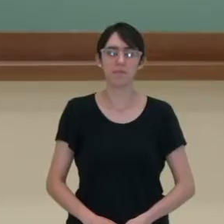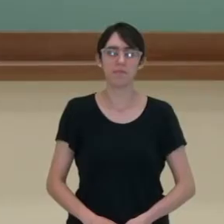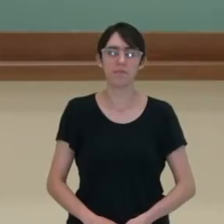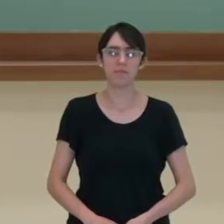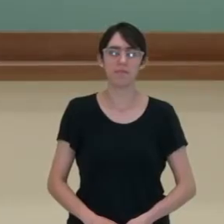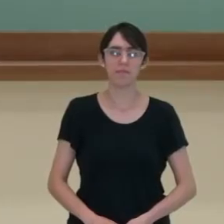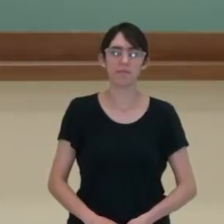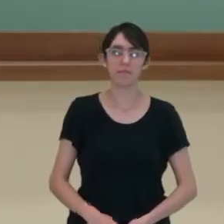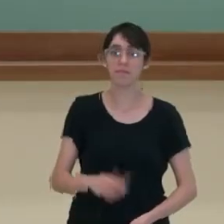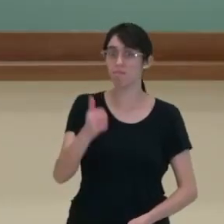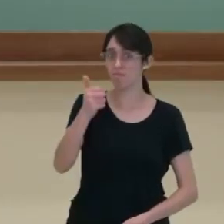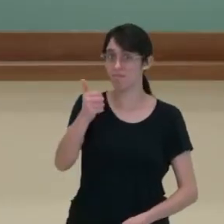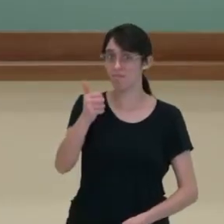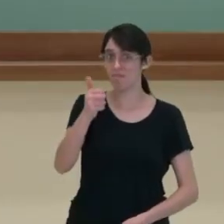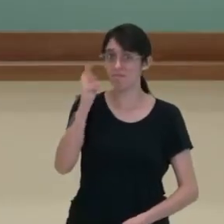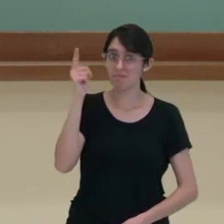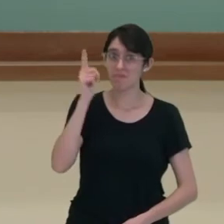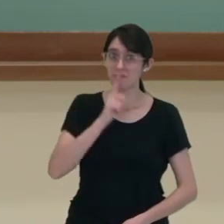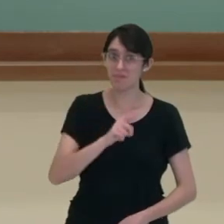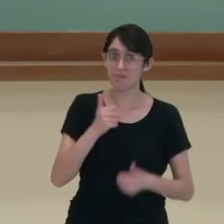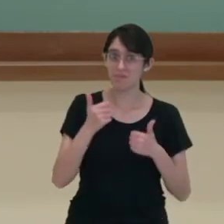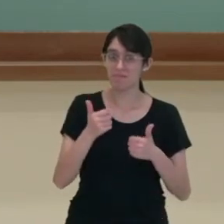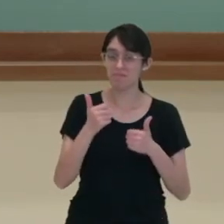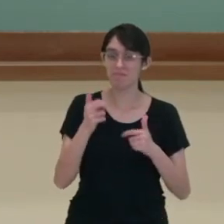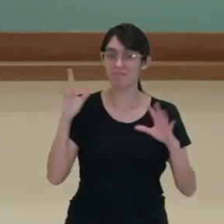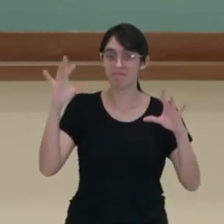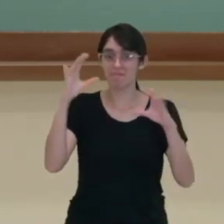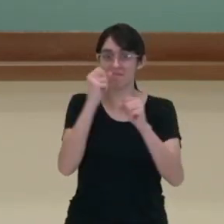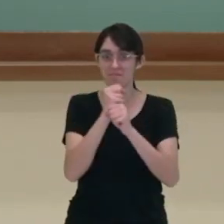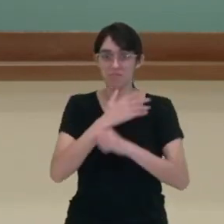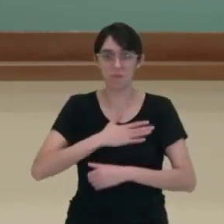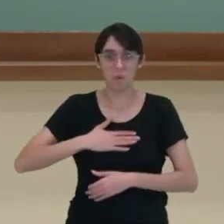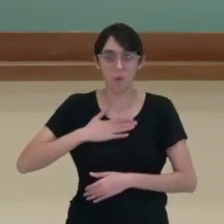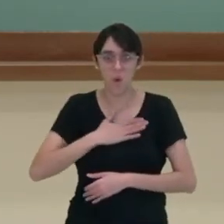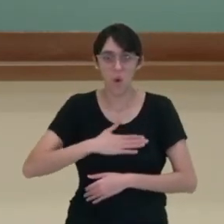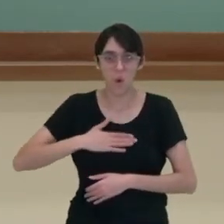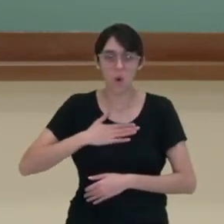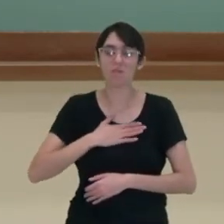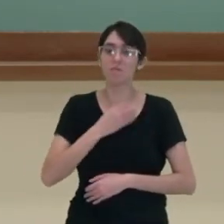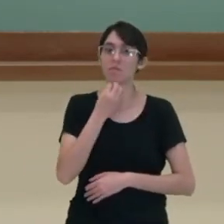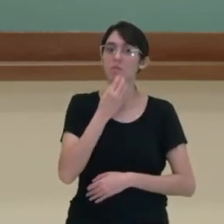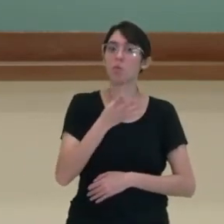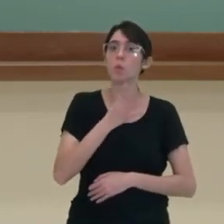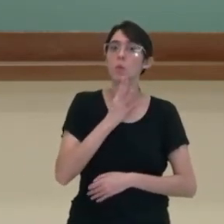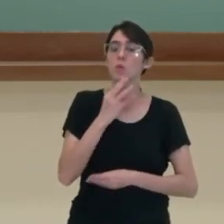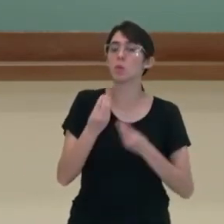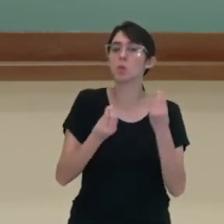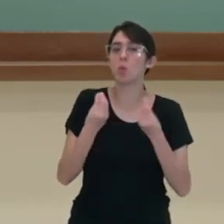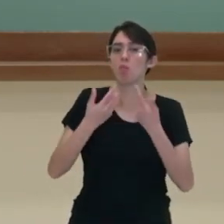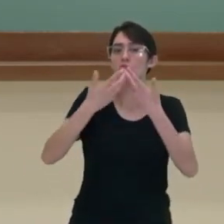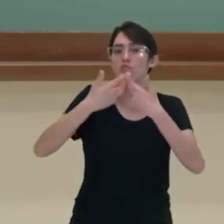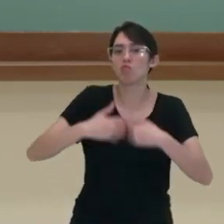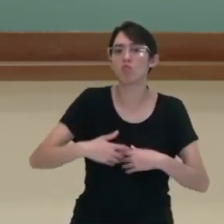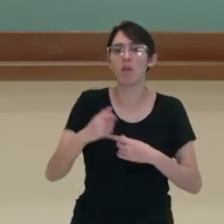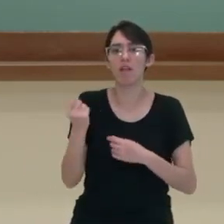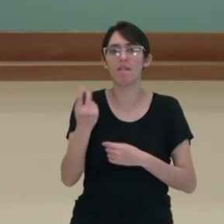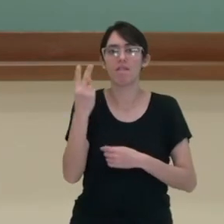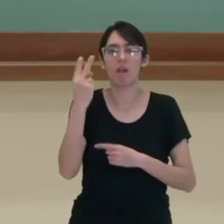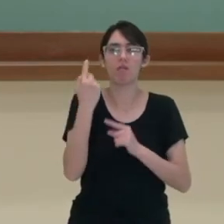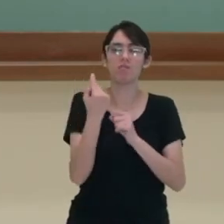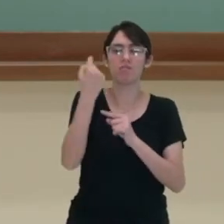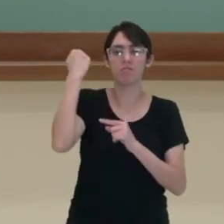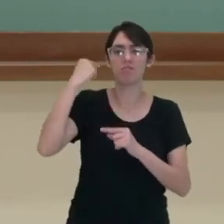Daí, galera, estão gostando dessa continha que a gente está fazendo? Vocês estão vendo a aplicabilidade daquelas funções que vocês trabalharam